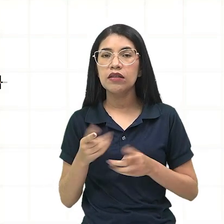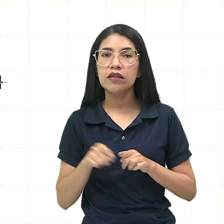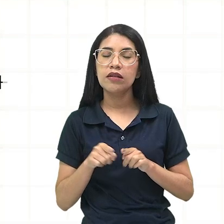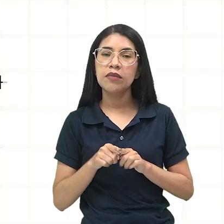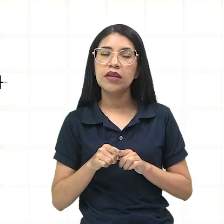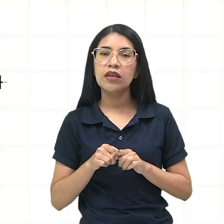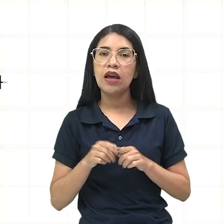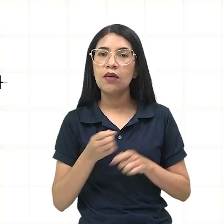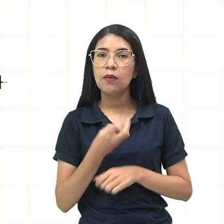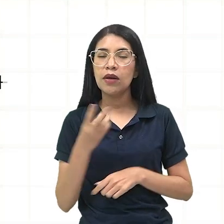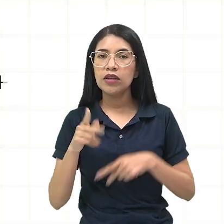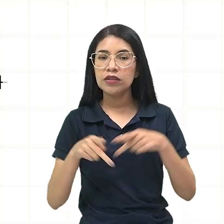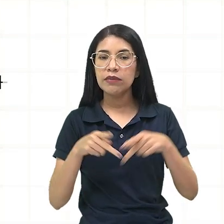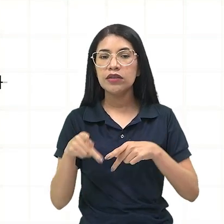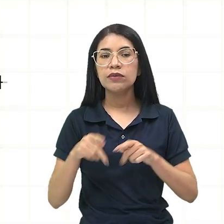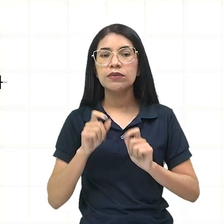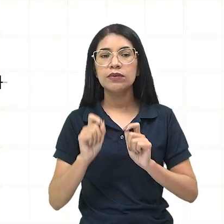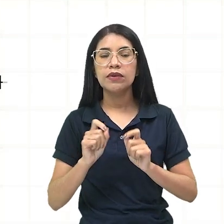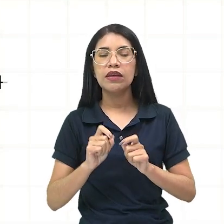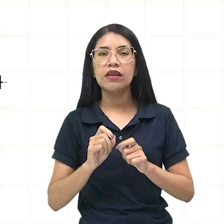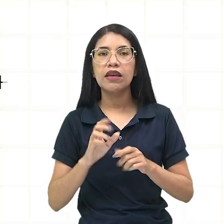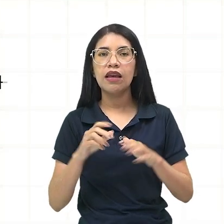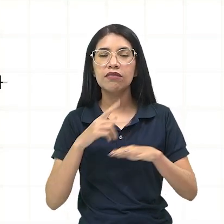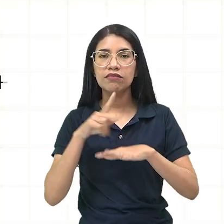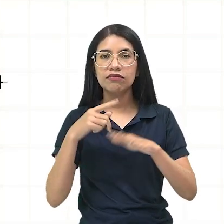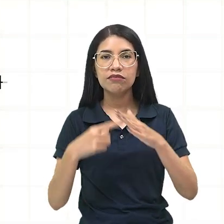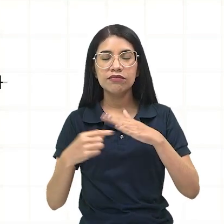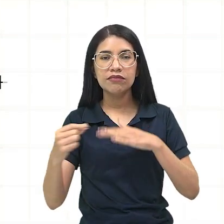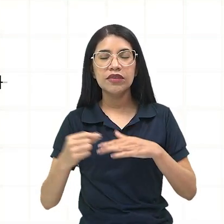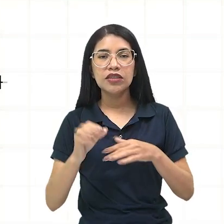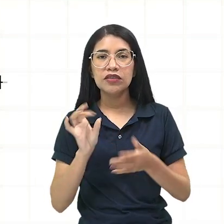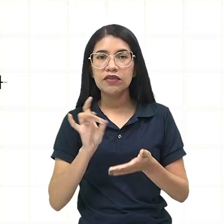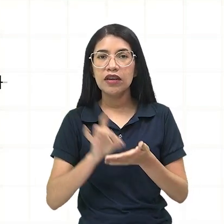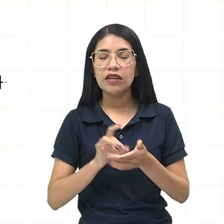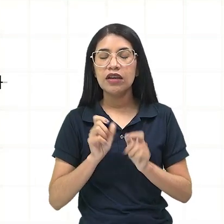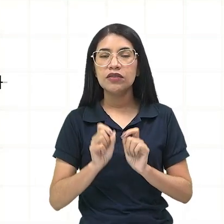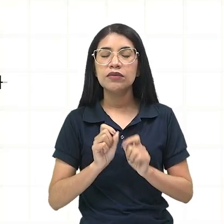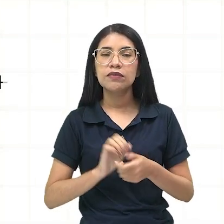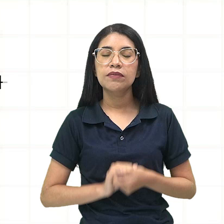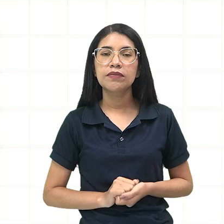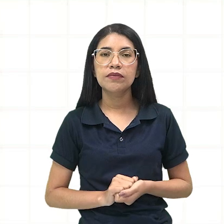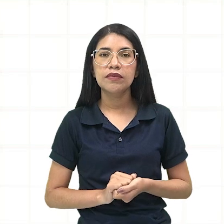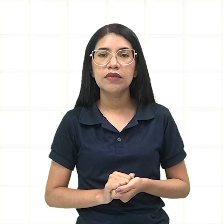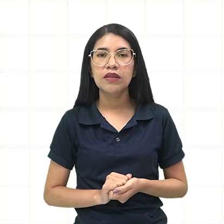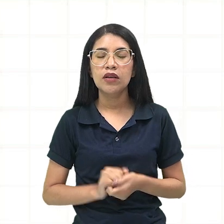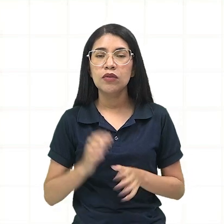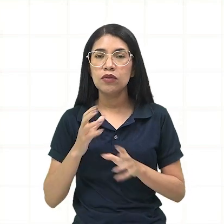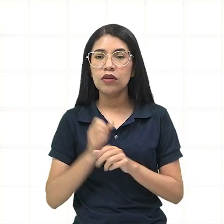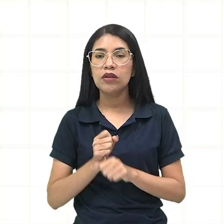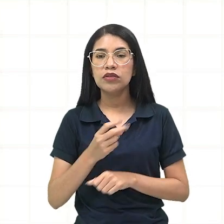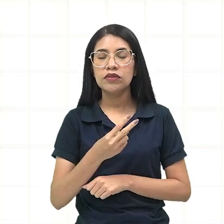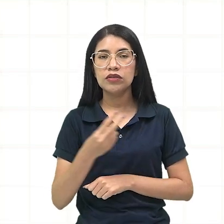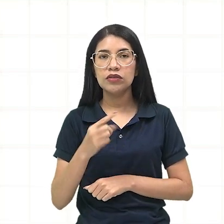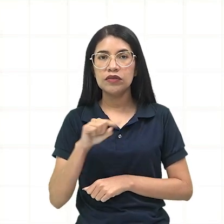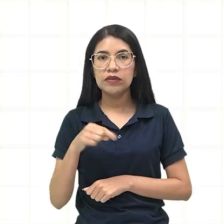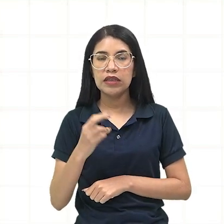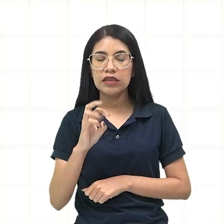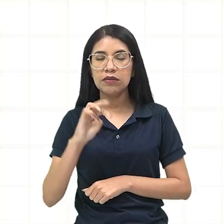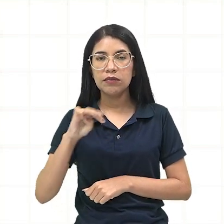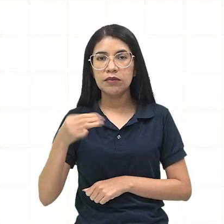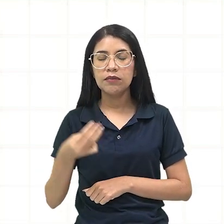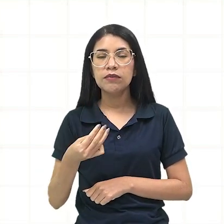das pessoas que são consideradas refugiadas mesmo, reconhecidas, aqueles 22 milhões que a gente falou ainda